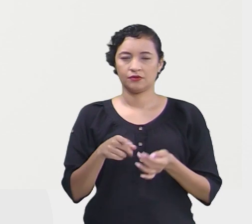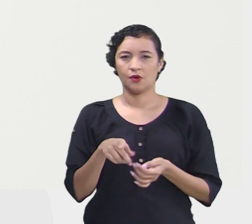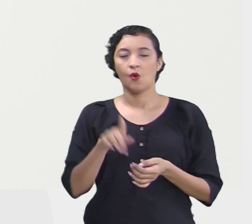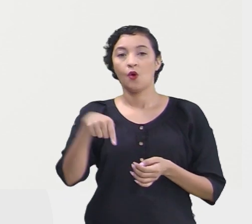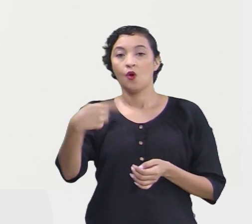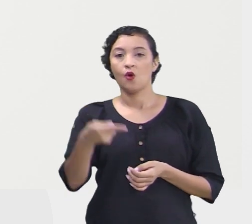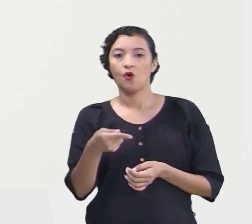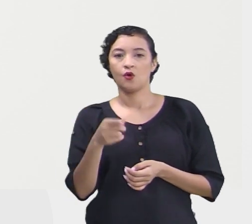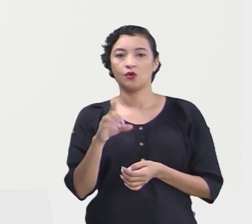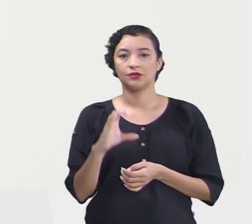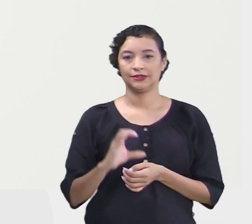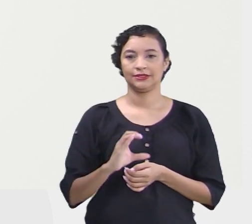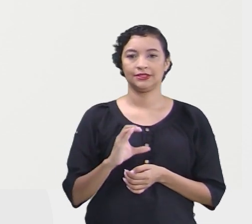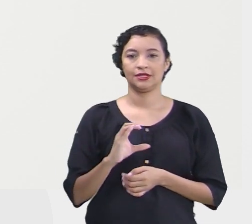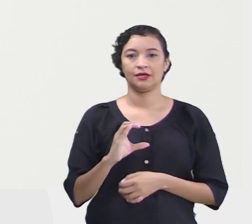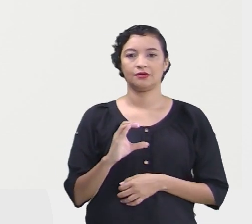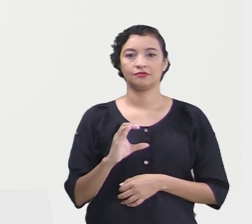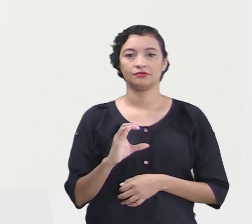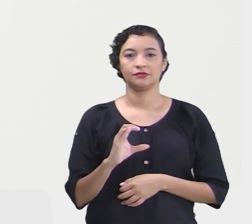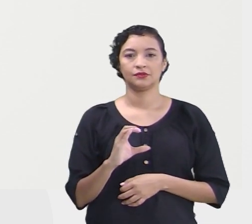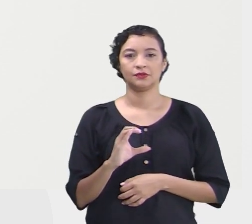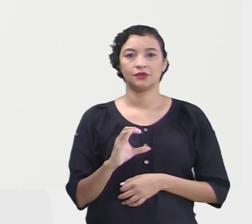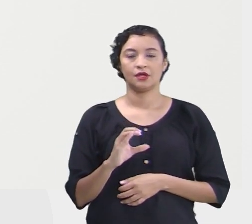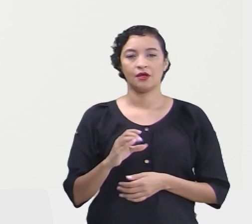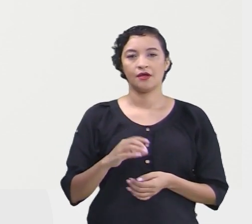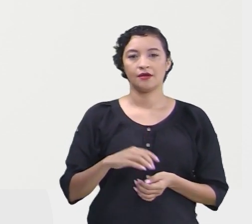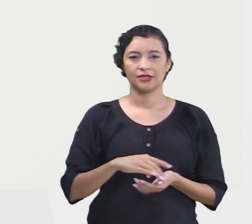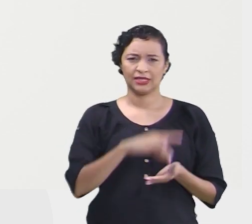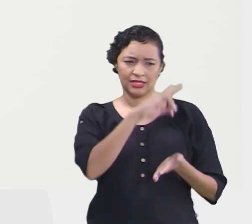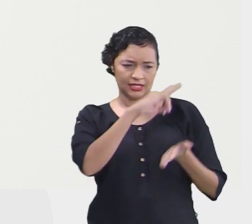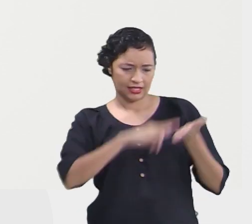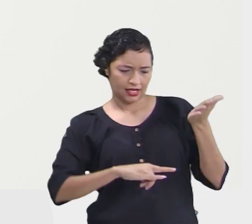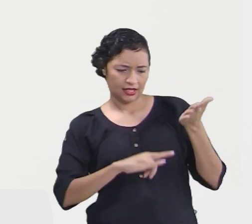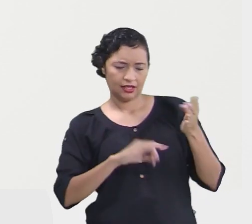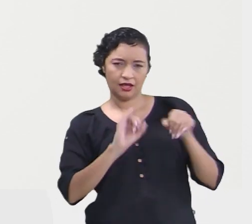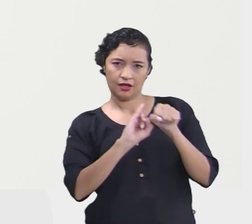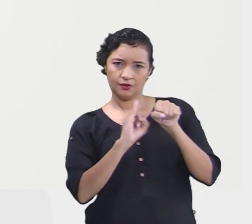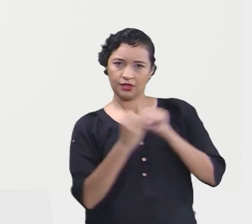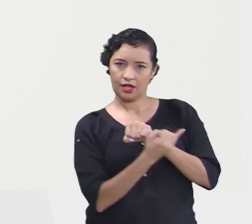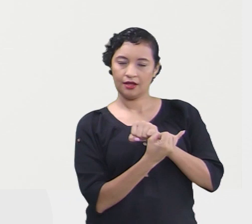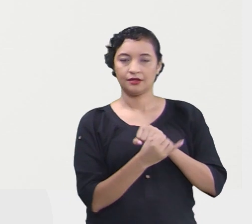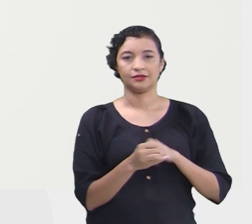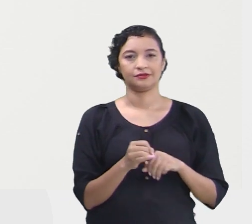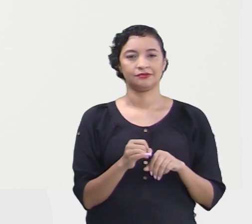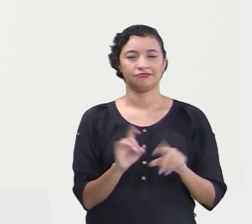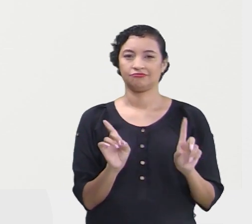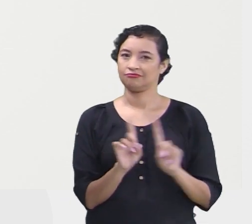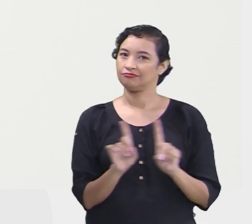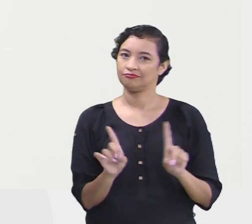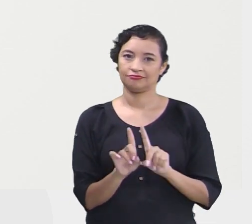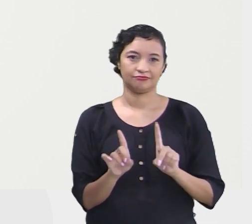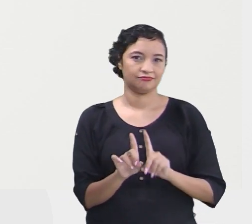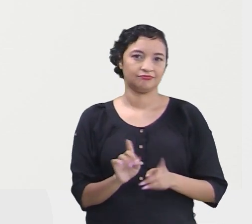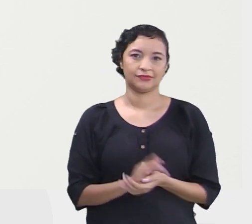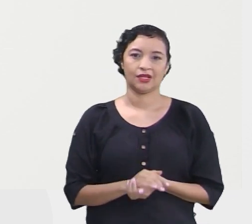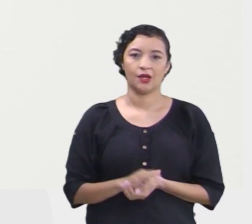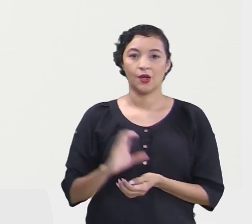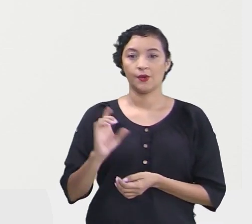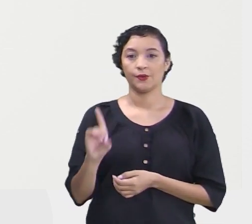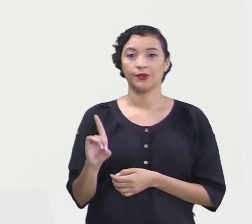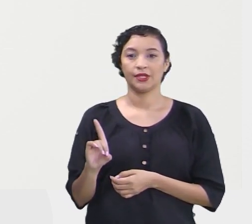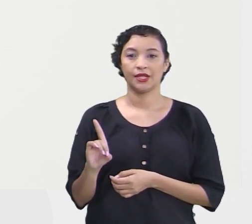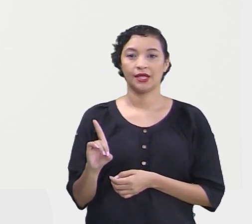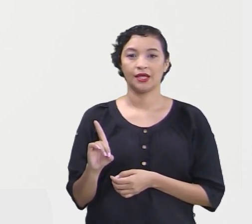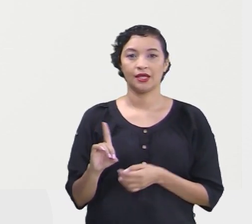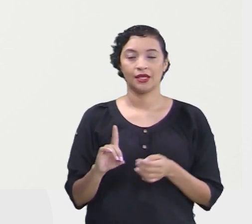Ilha? Também não. Qual é a resposta certa então, professor? Só ficou uma opção. Tratado de